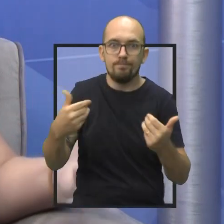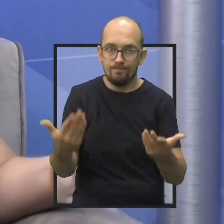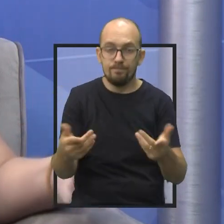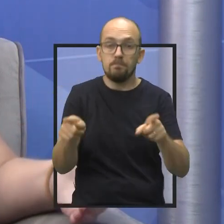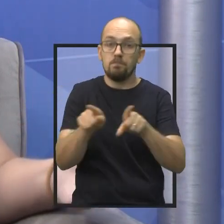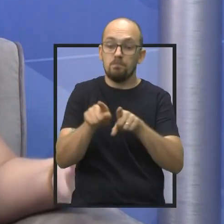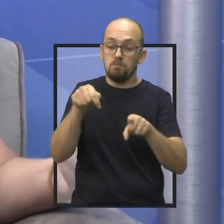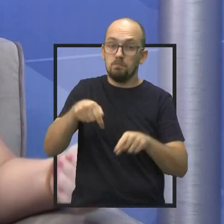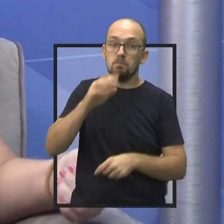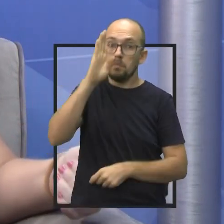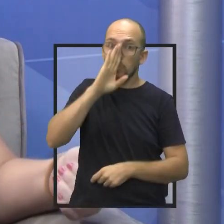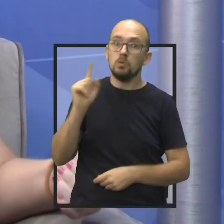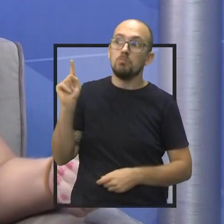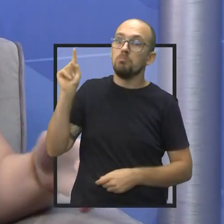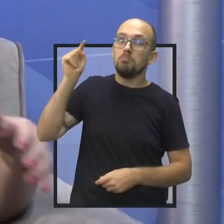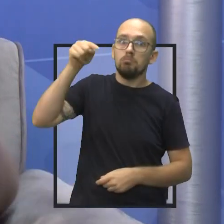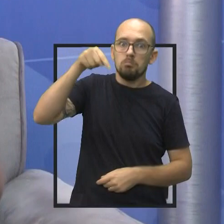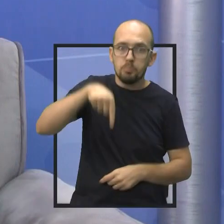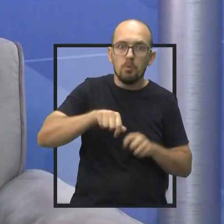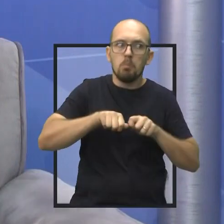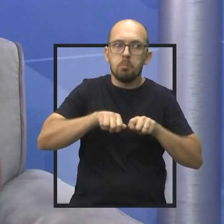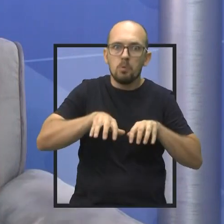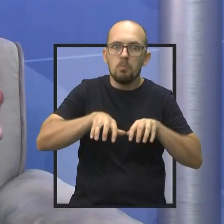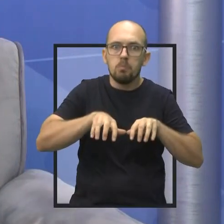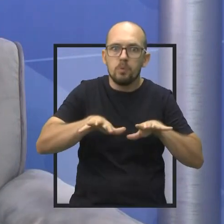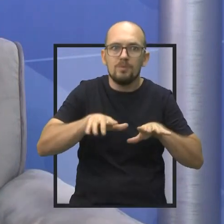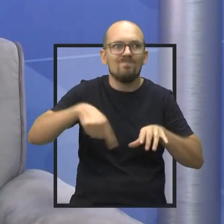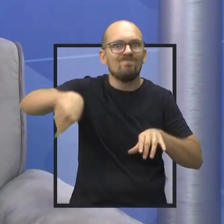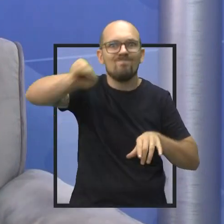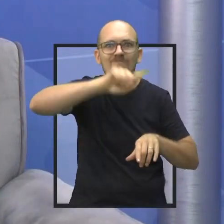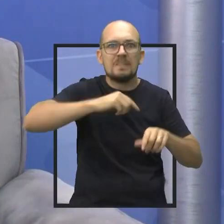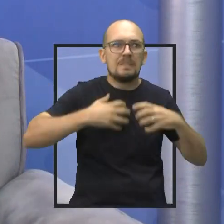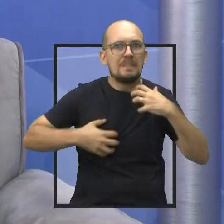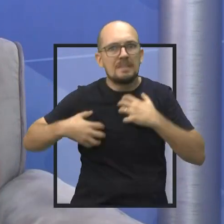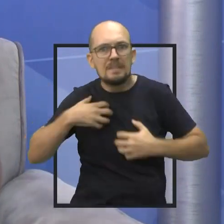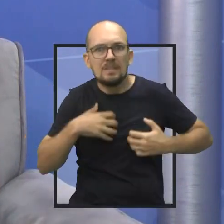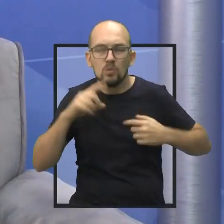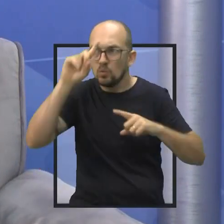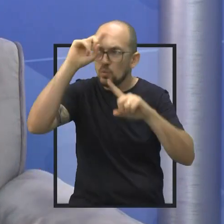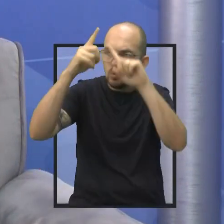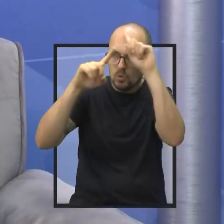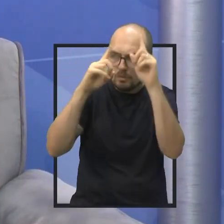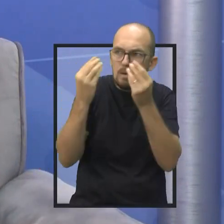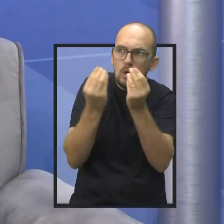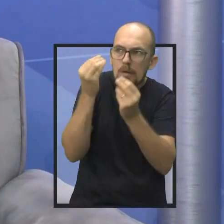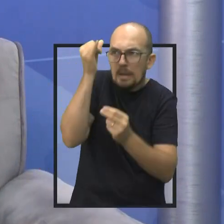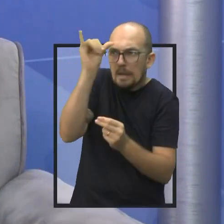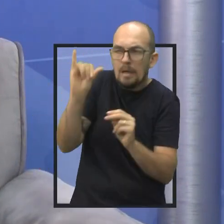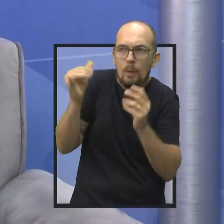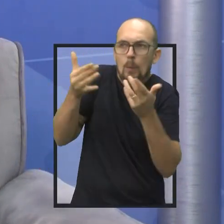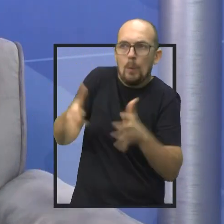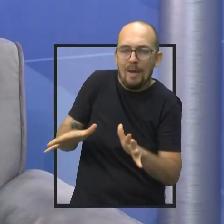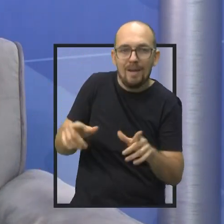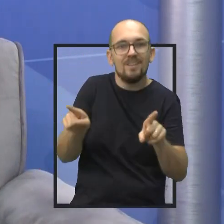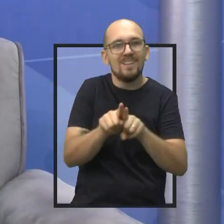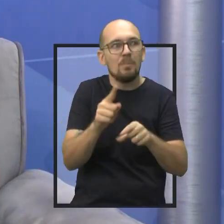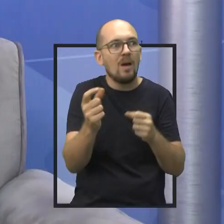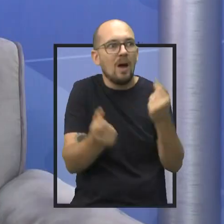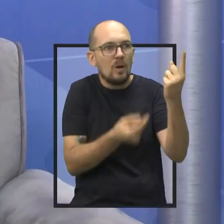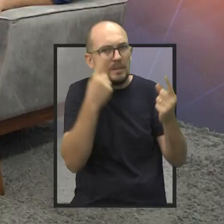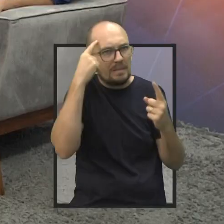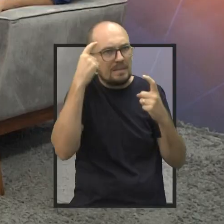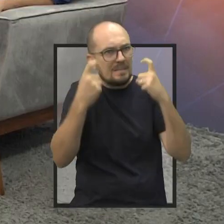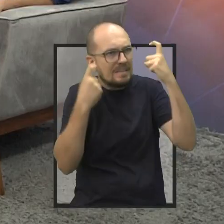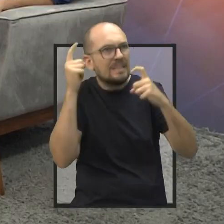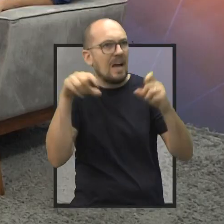chegada dessa doença aqui no Brasil, muitas dúvidas surgem, né? Então, como é que faz para prevenir? Qual que é a real gravidade dessa